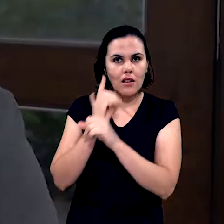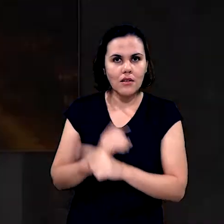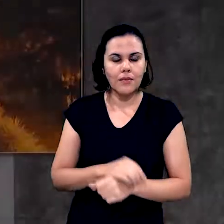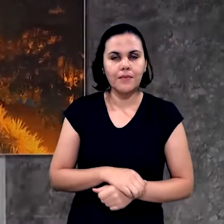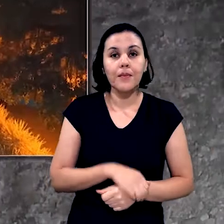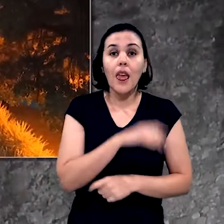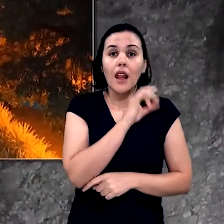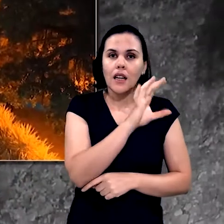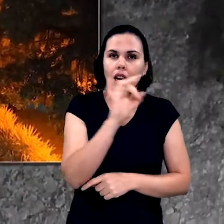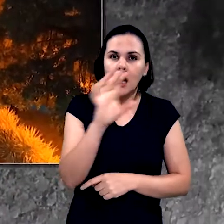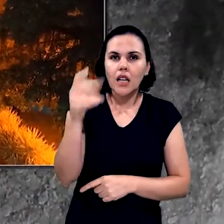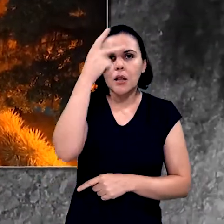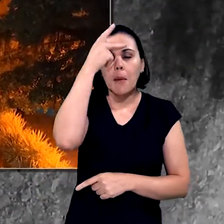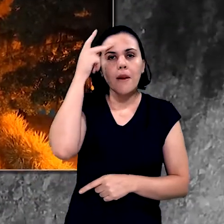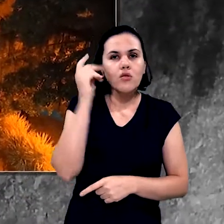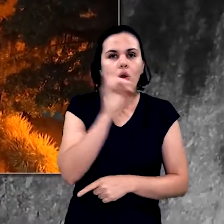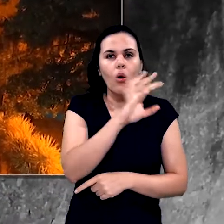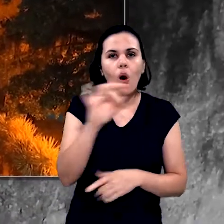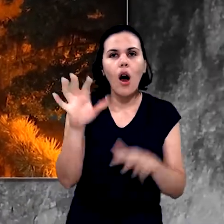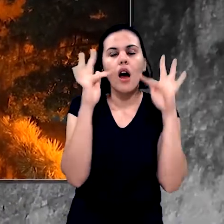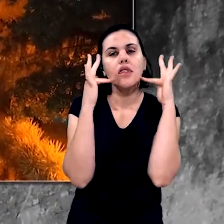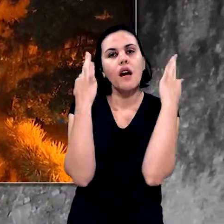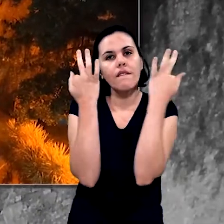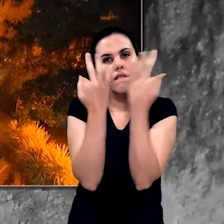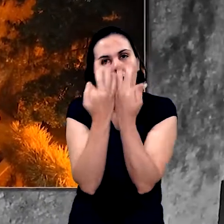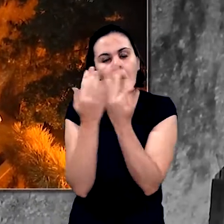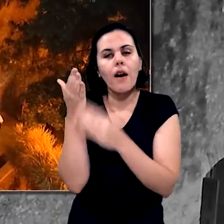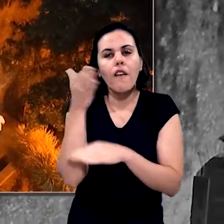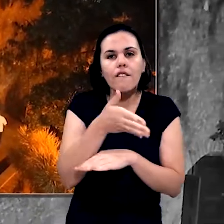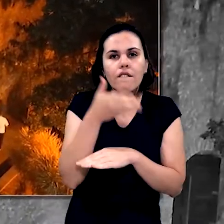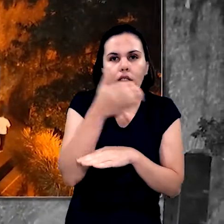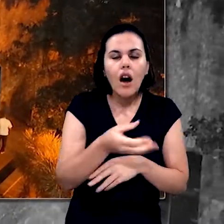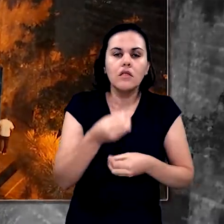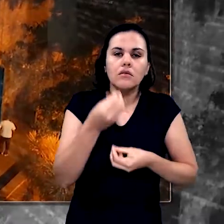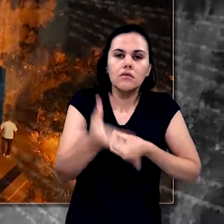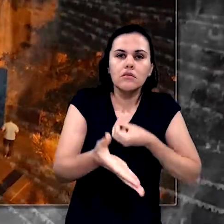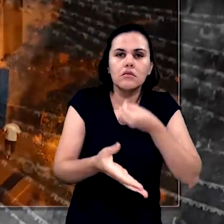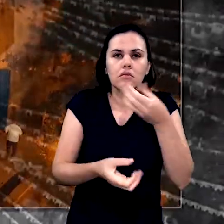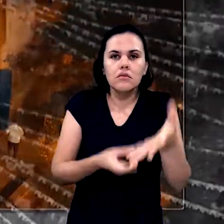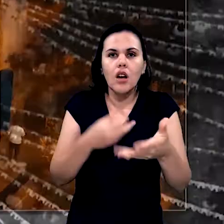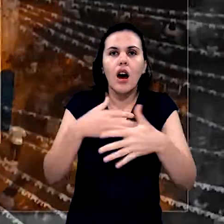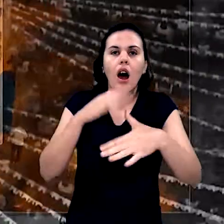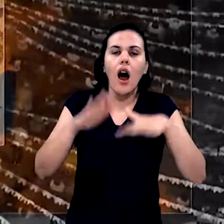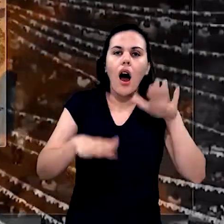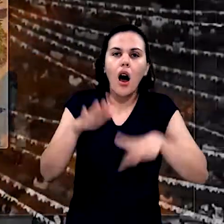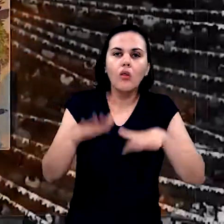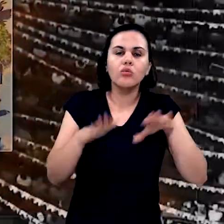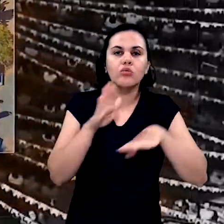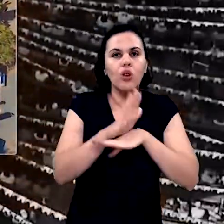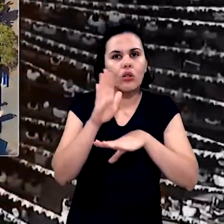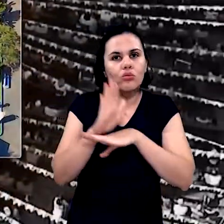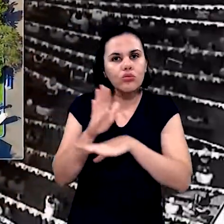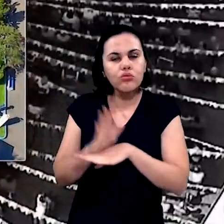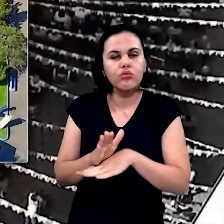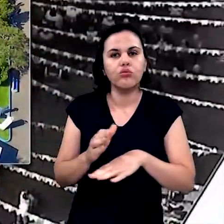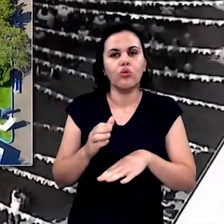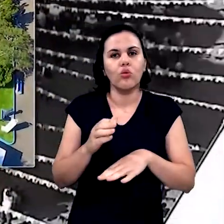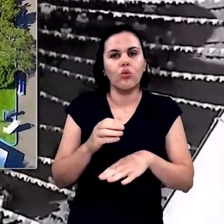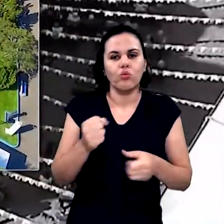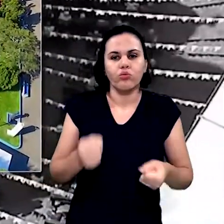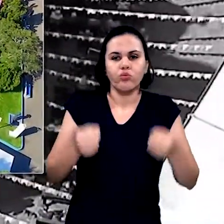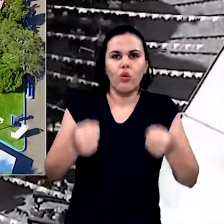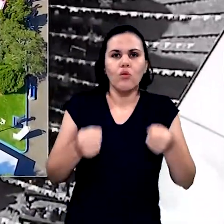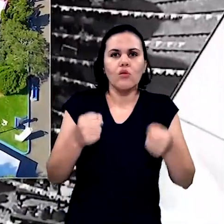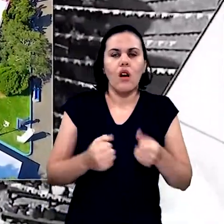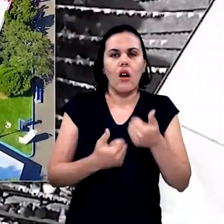se encontrar. Cada pessoa, cada família tem, ela participa com doações, alguns colaboram com